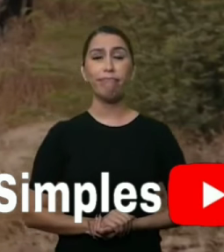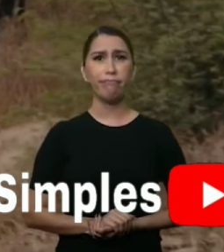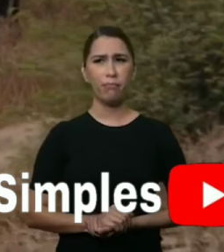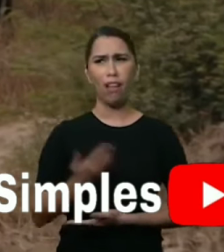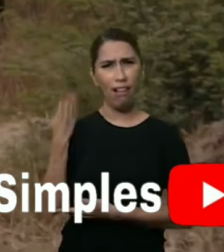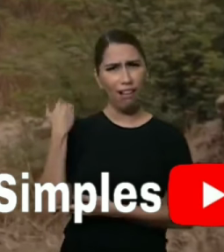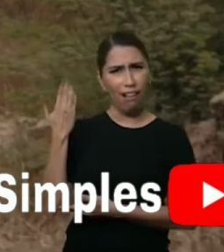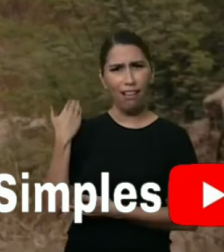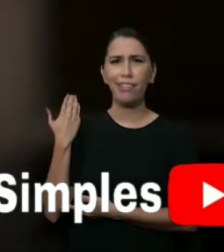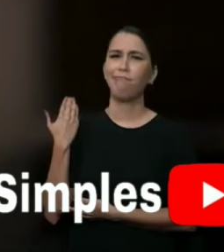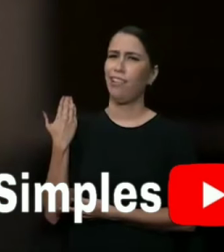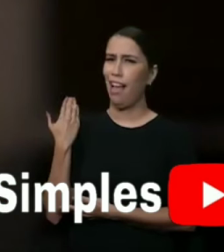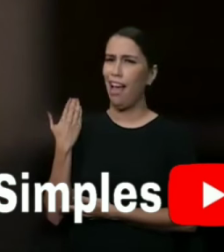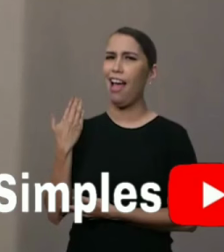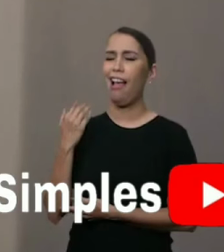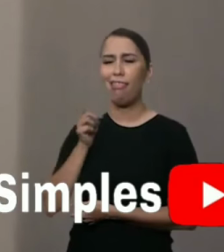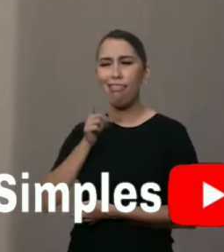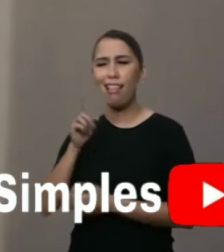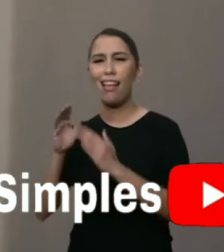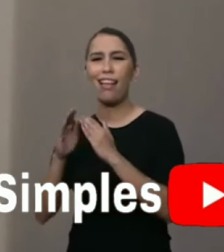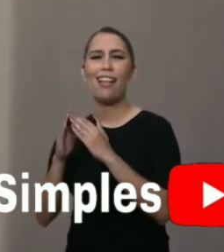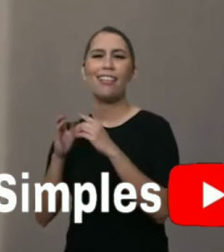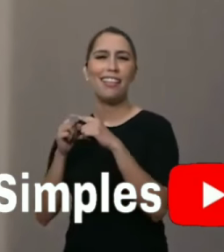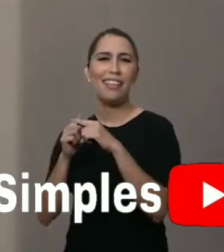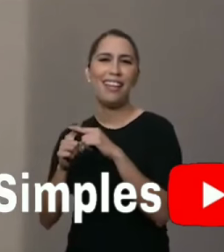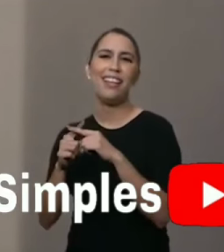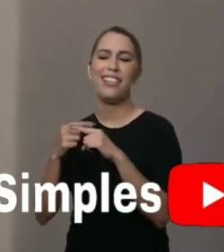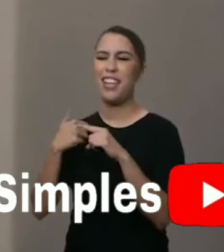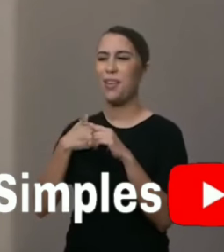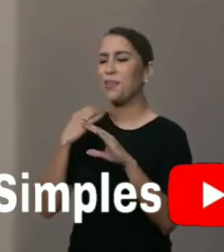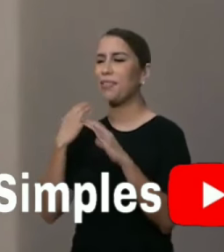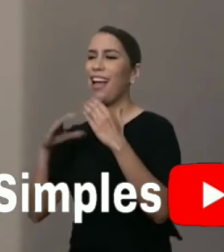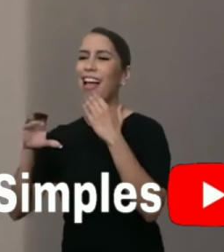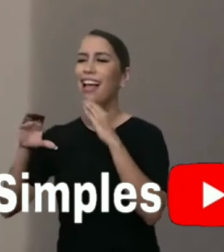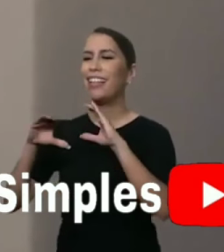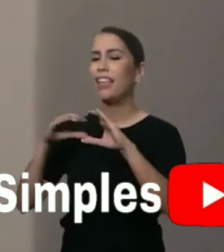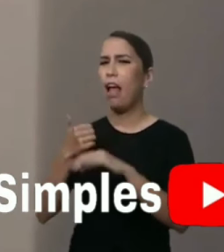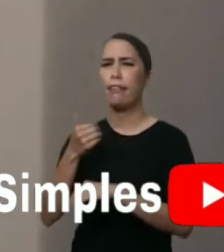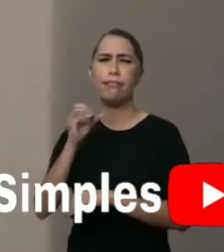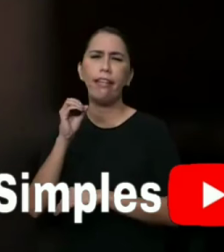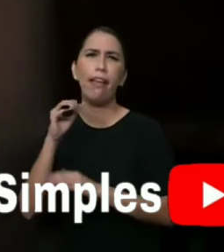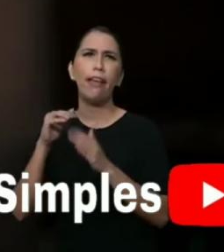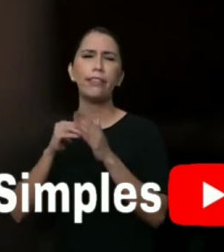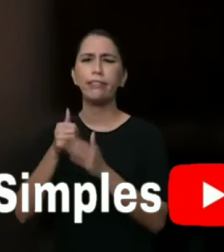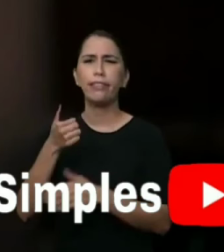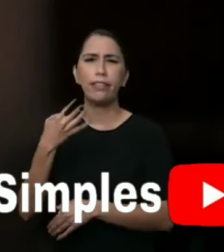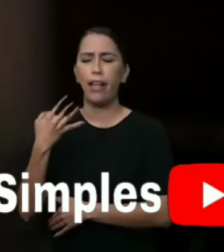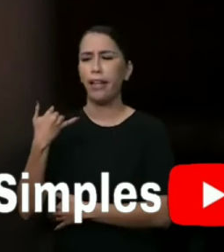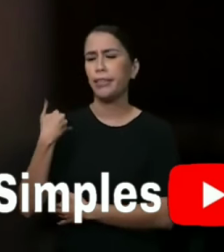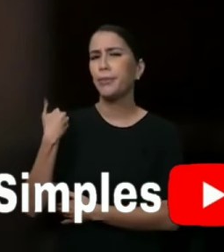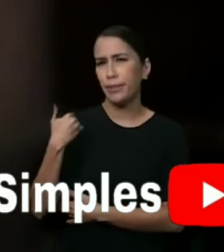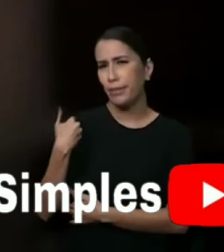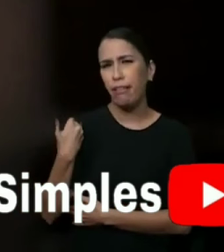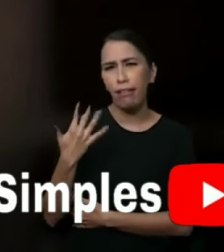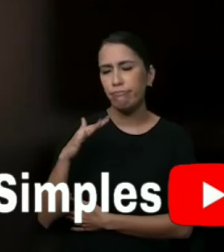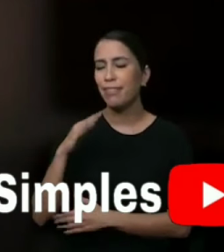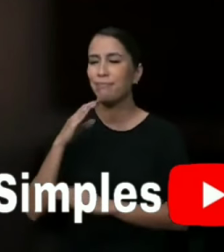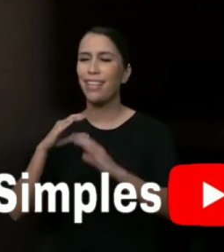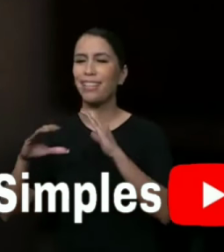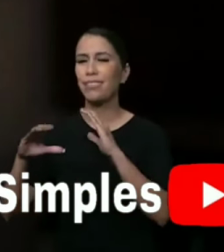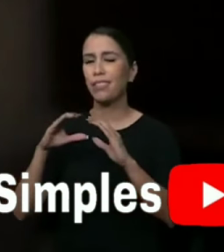Aí comecei cantando na igreja, que eu tinha uns 10 até os 14. É, a gente que vive da música, a